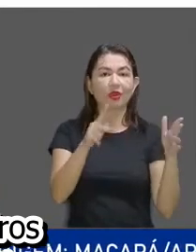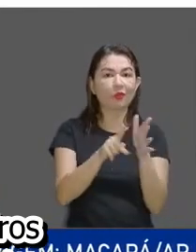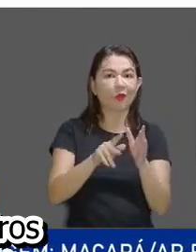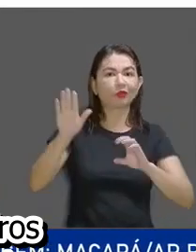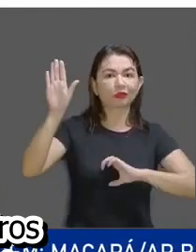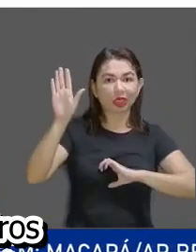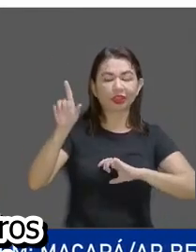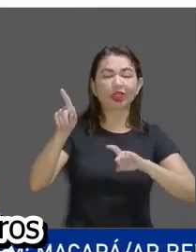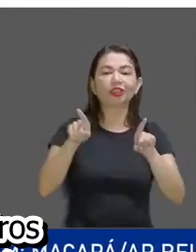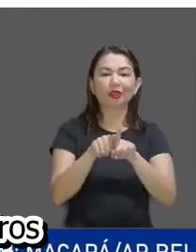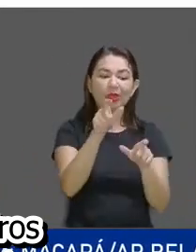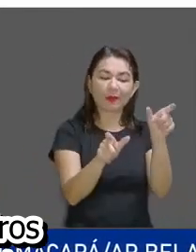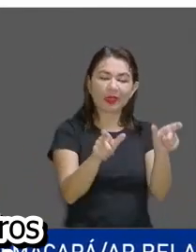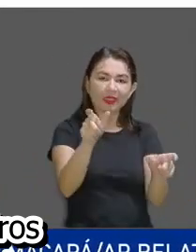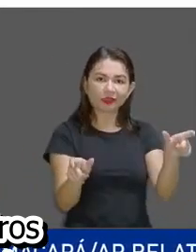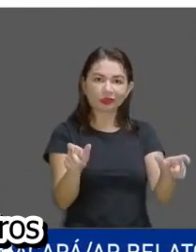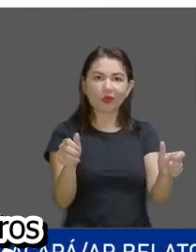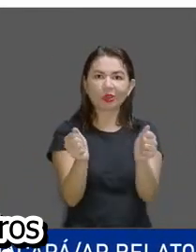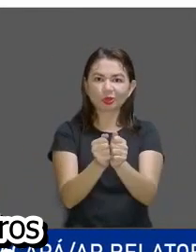terceiros envolvidos já havia